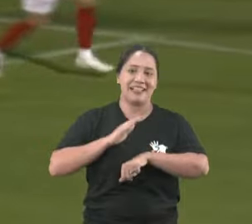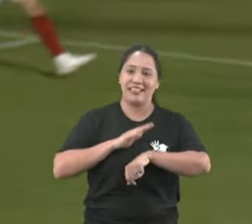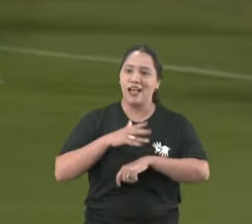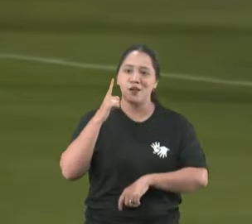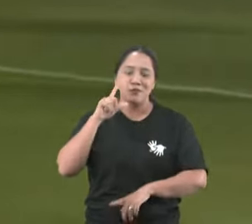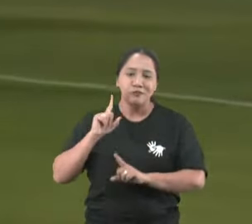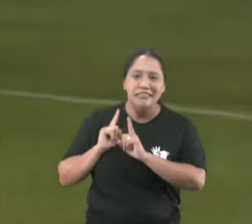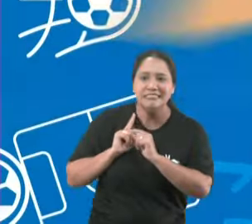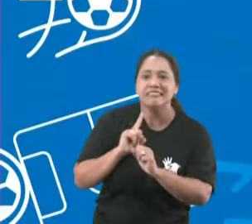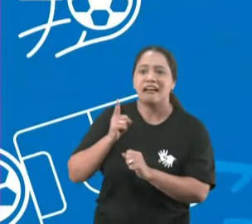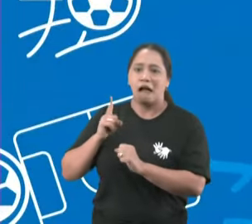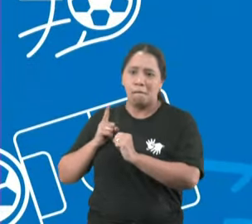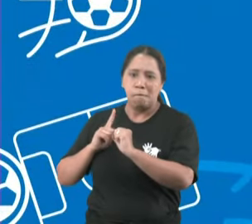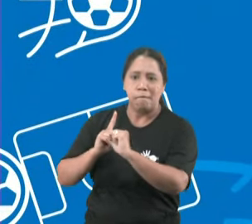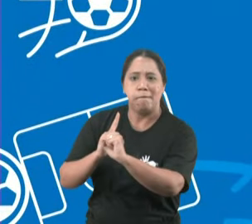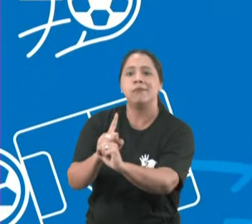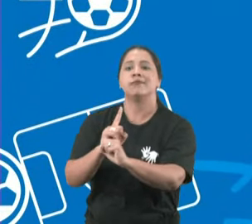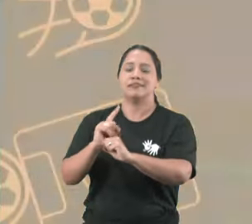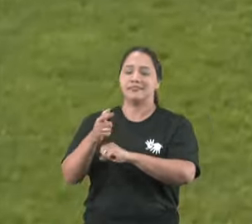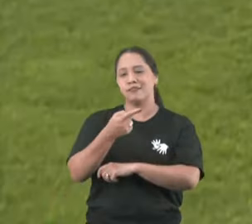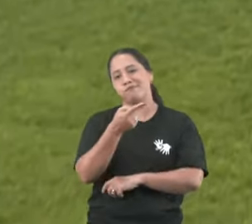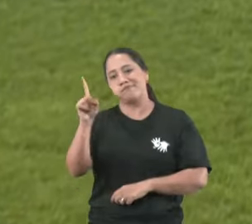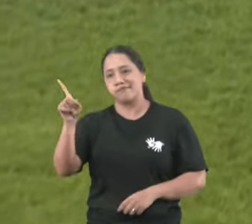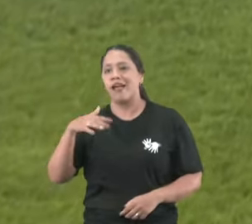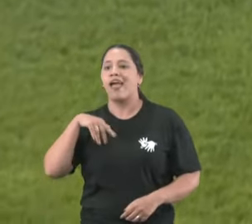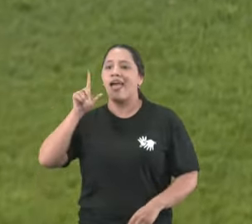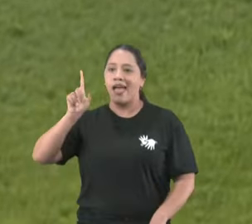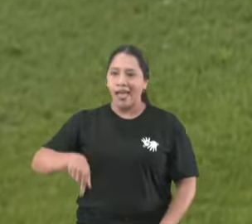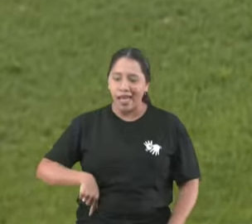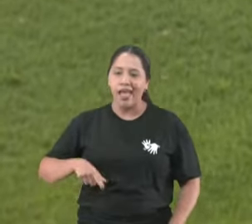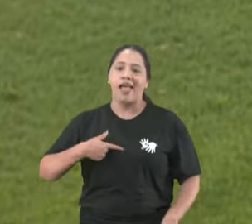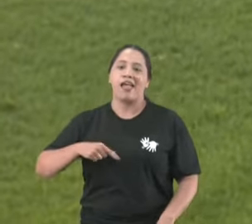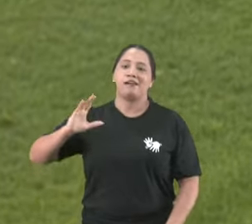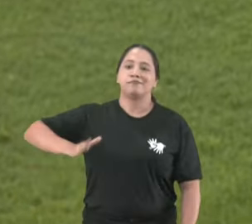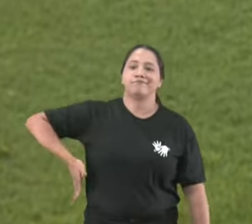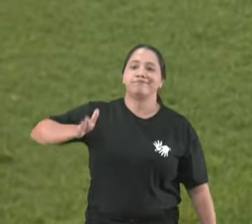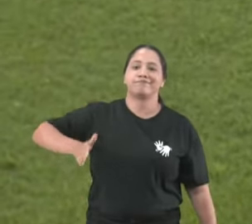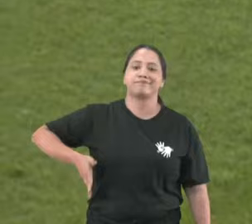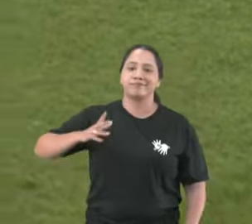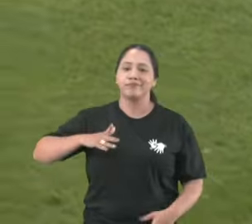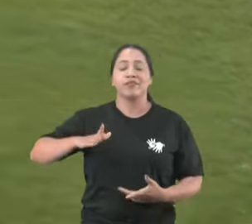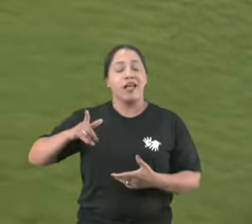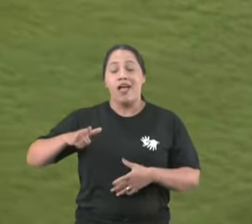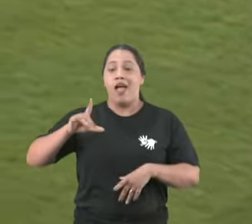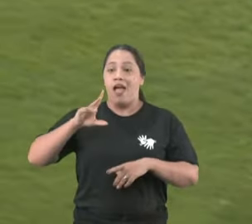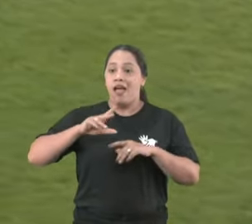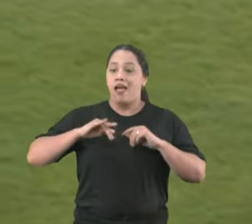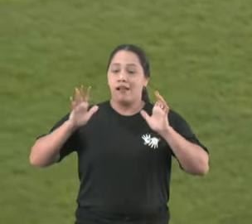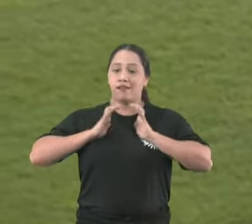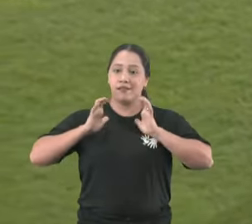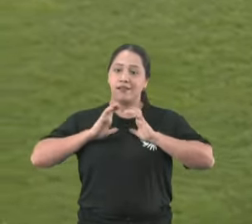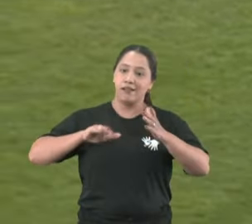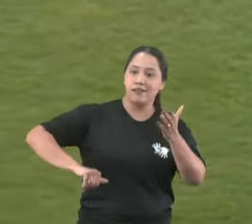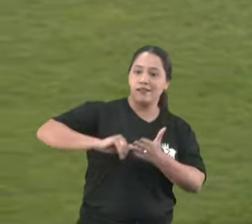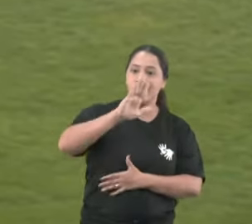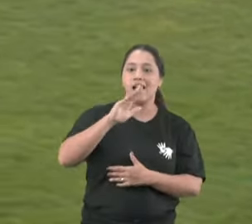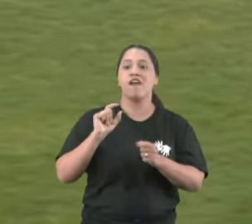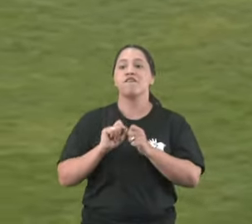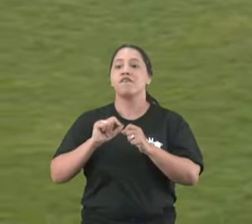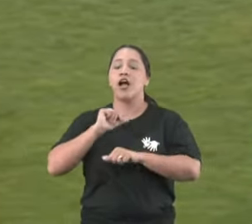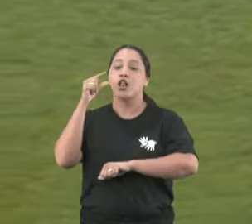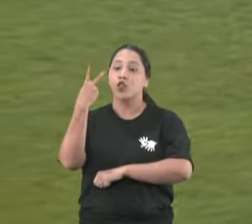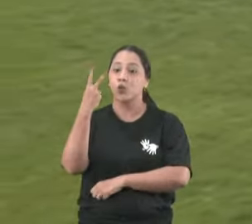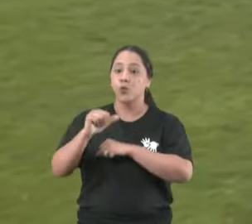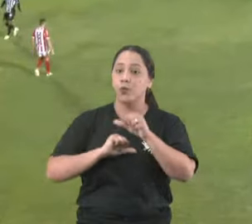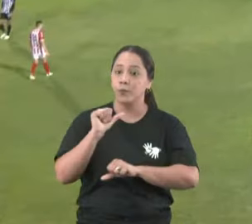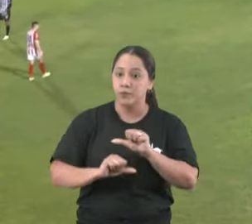Ela sai pela linha de fundo, tiro de meta para o Bruno Pianissola, no momento em que o técnico Rodrigo Fonseca faz duas mudanças,